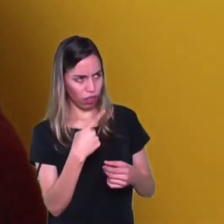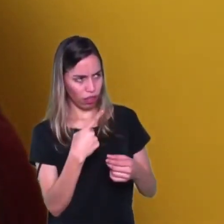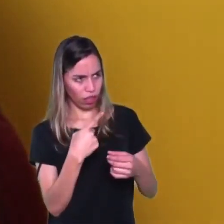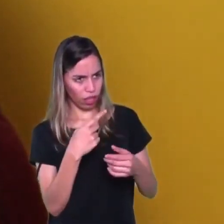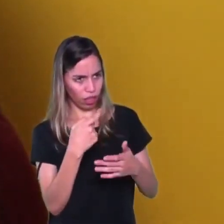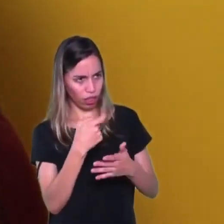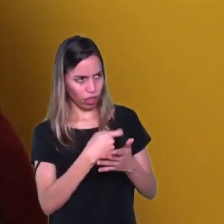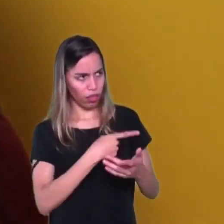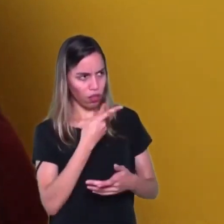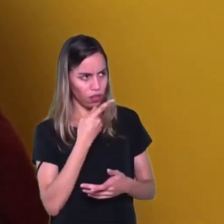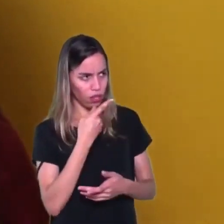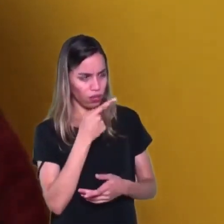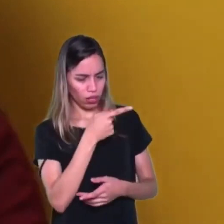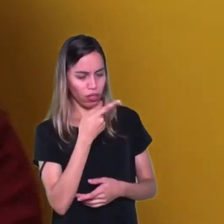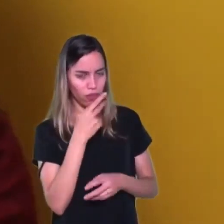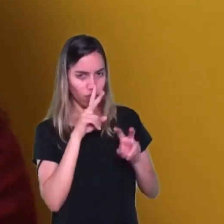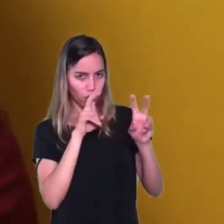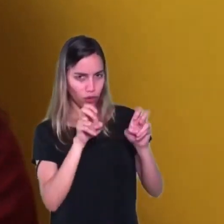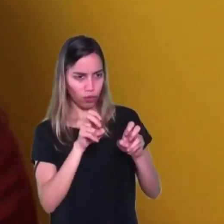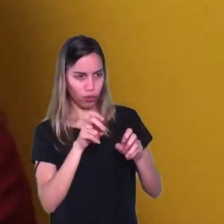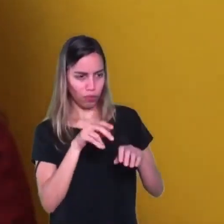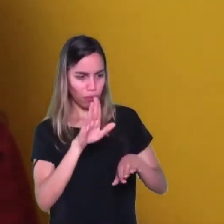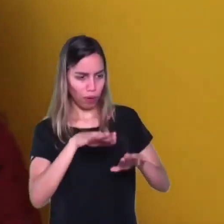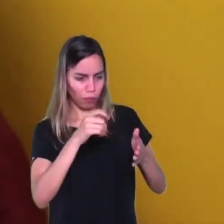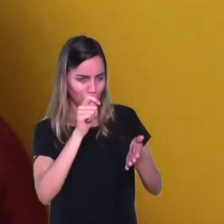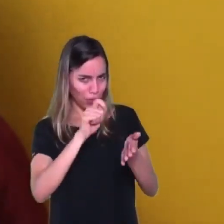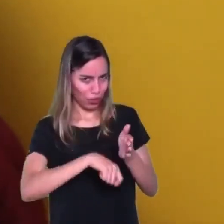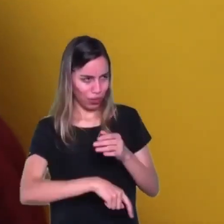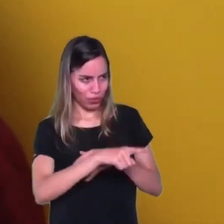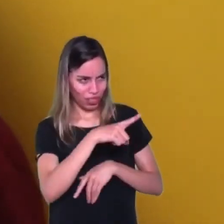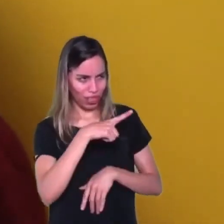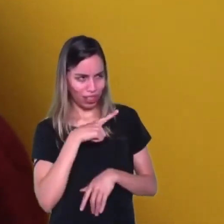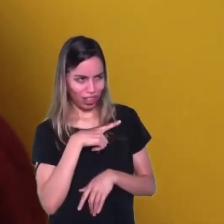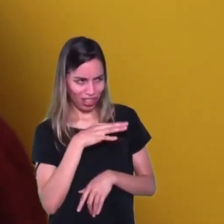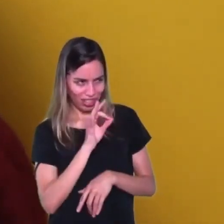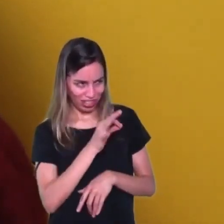autógrafos. Citou vários autógrafos bem importantes que você tem aí também, né?